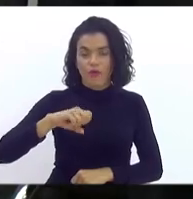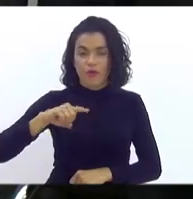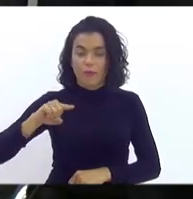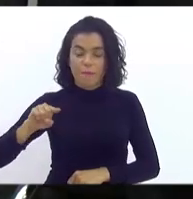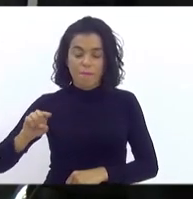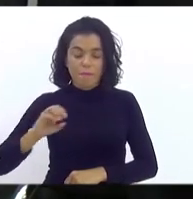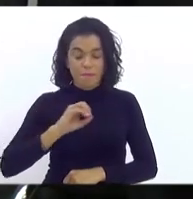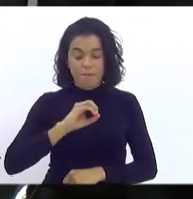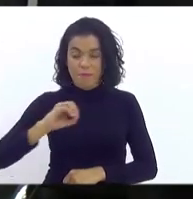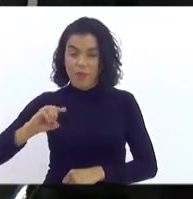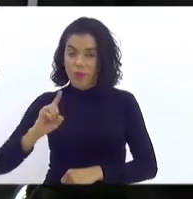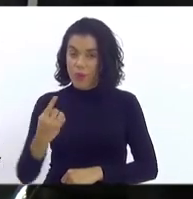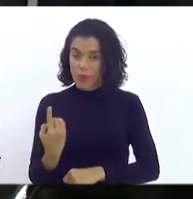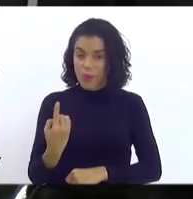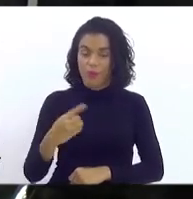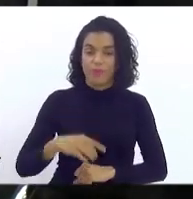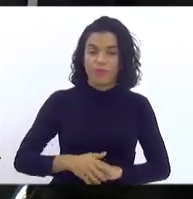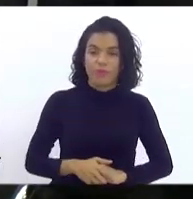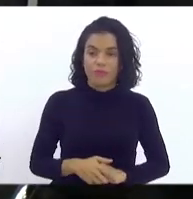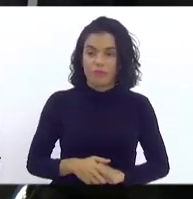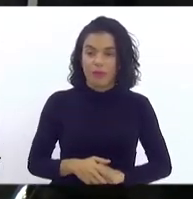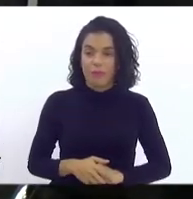14001 e a OSHA 18001.